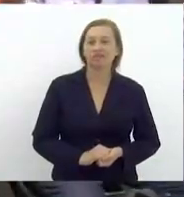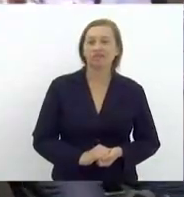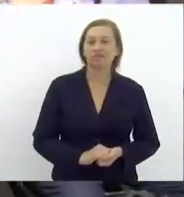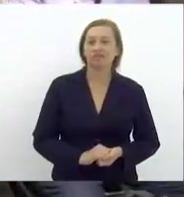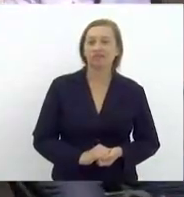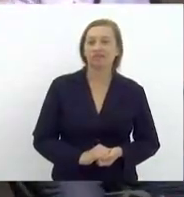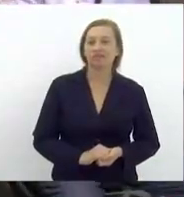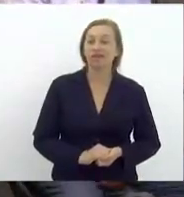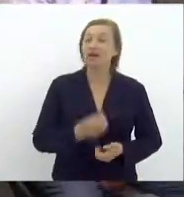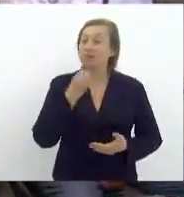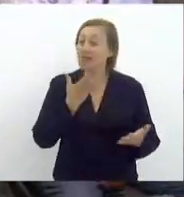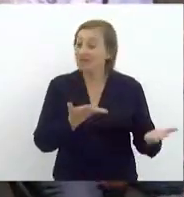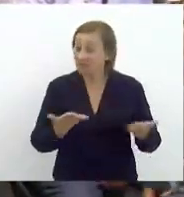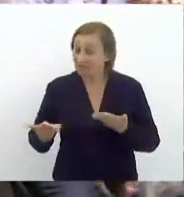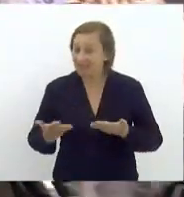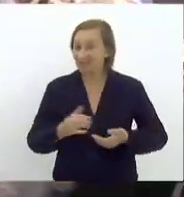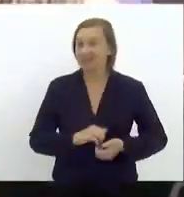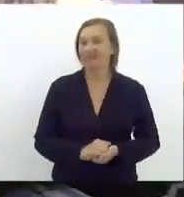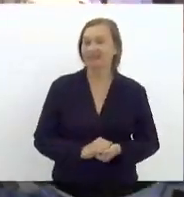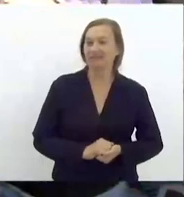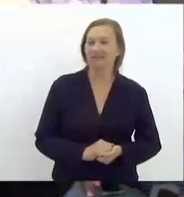seja bem-vinda